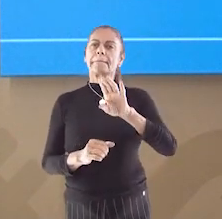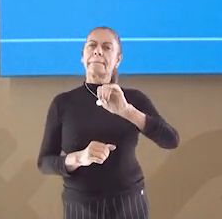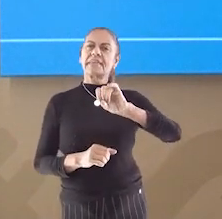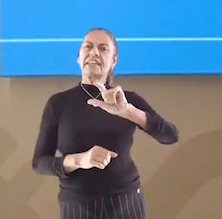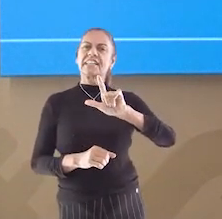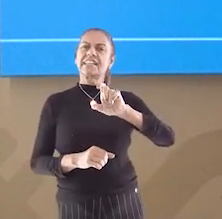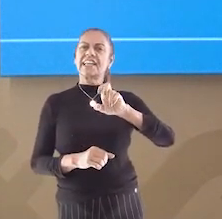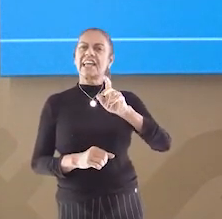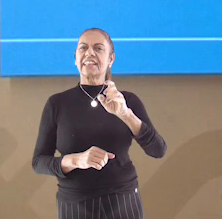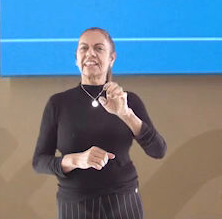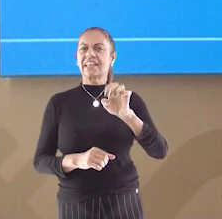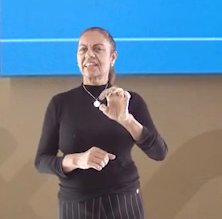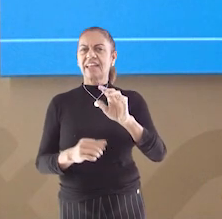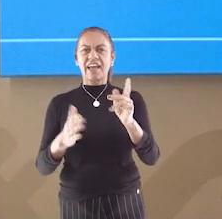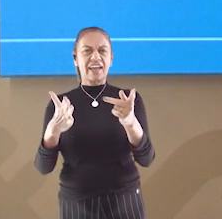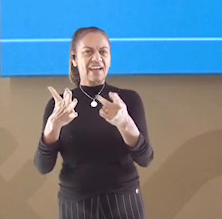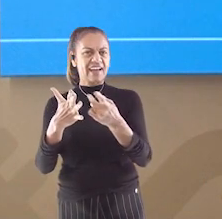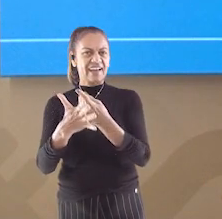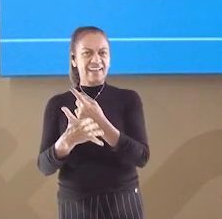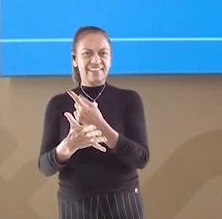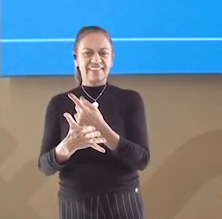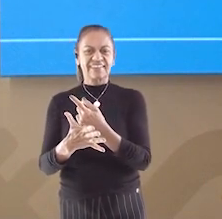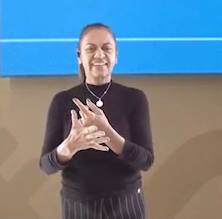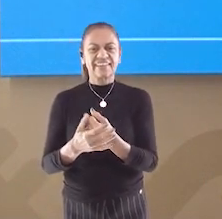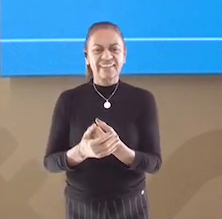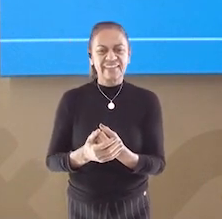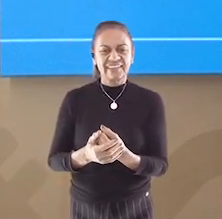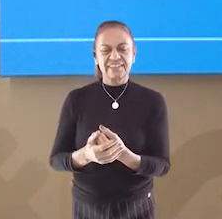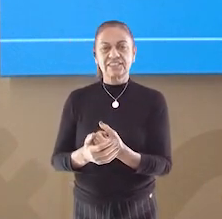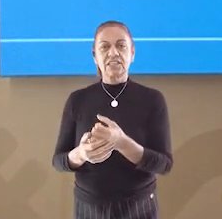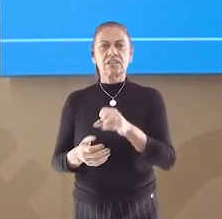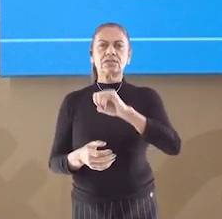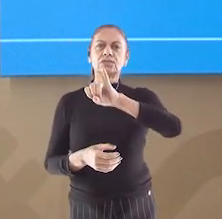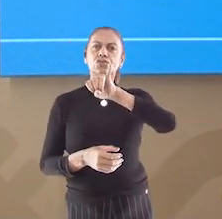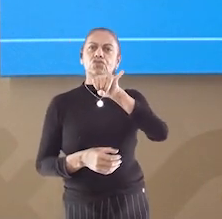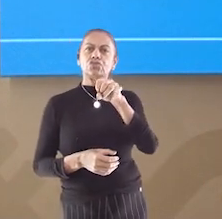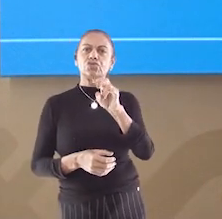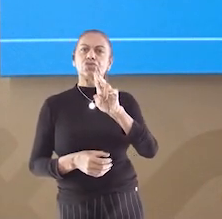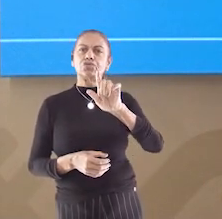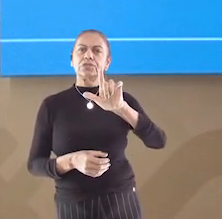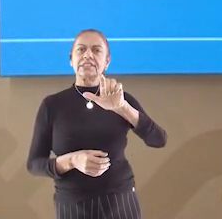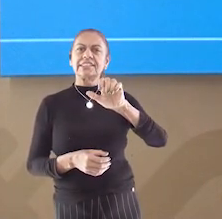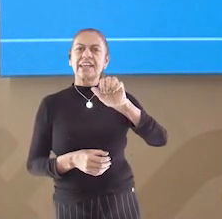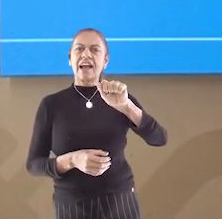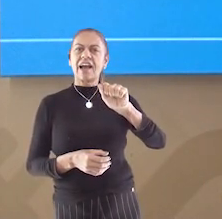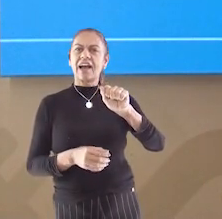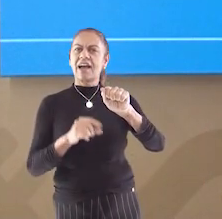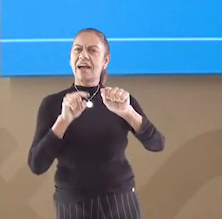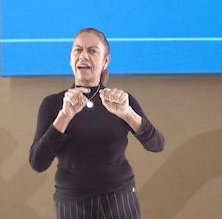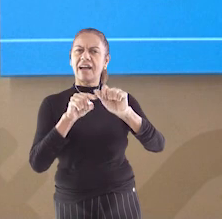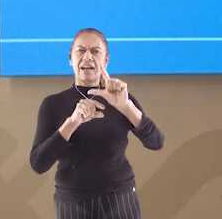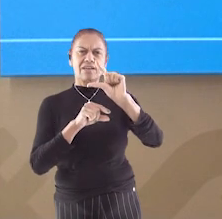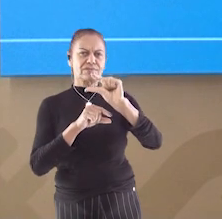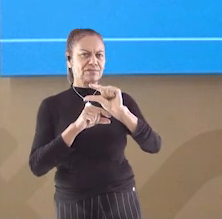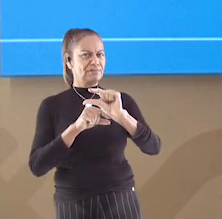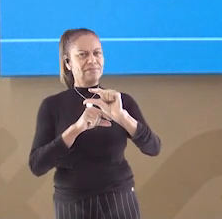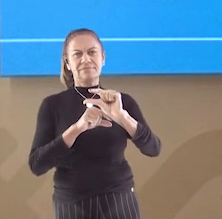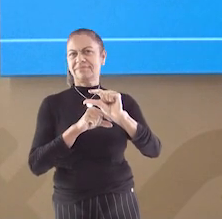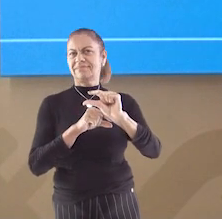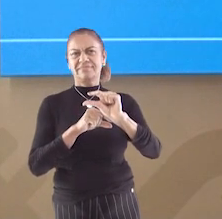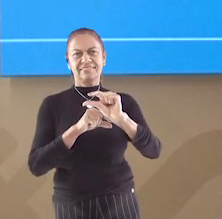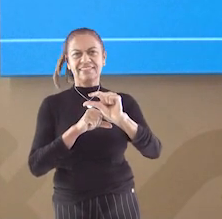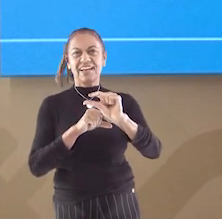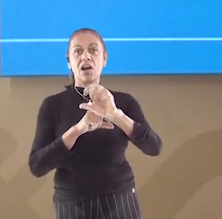nós temos o bilhete que ele escreveu, que está errado, e aqui a correção. Olhem só. Júlia com letra